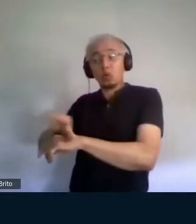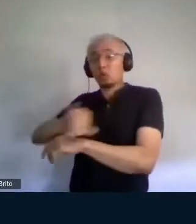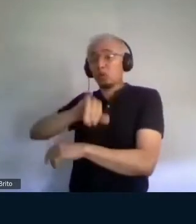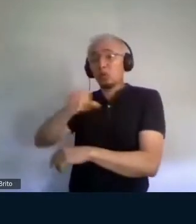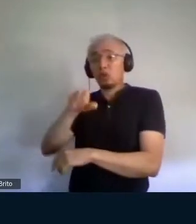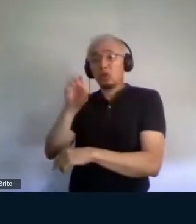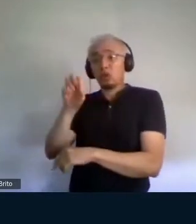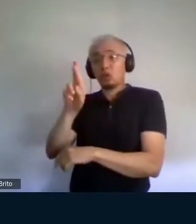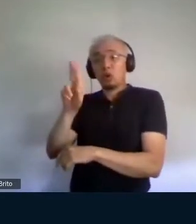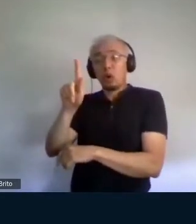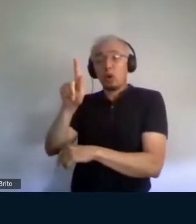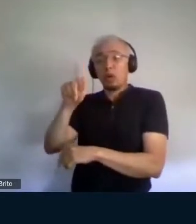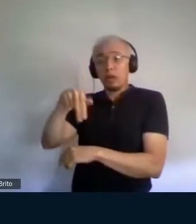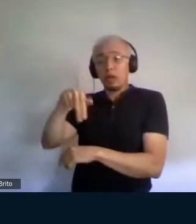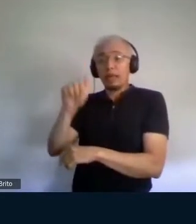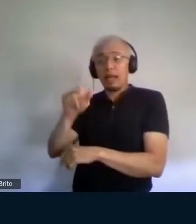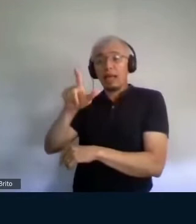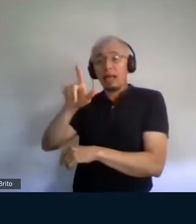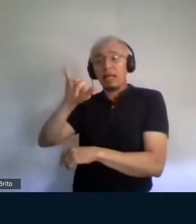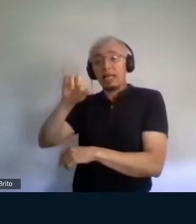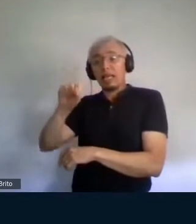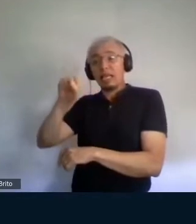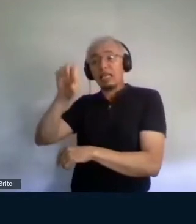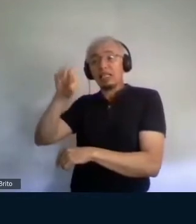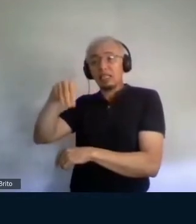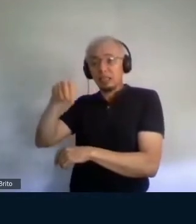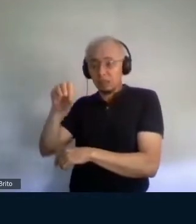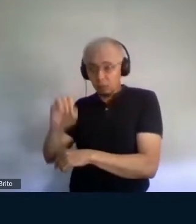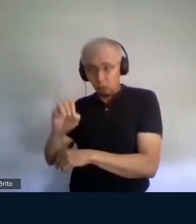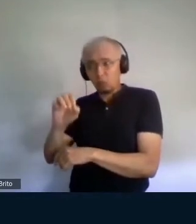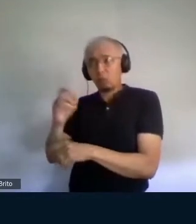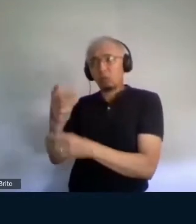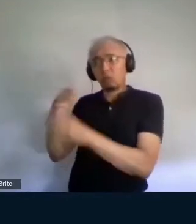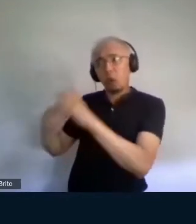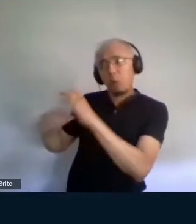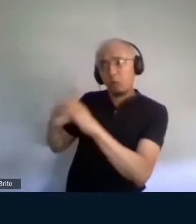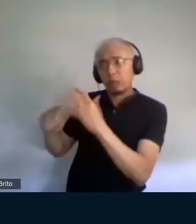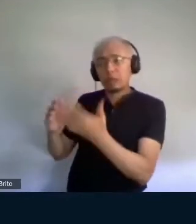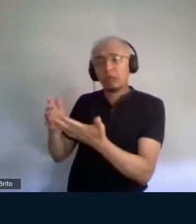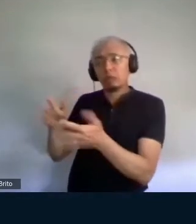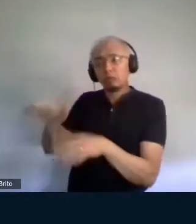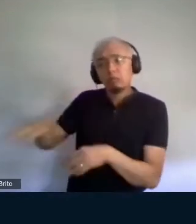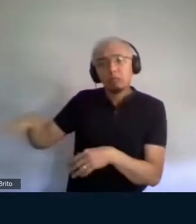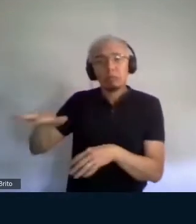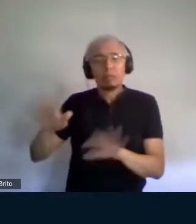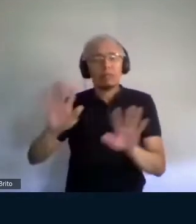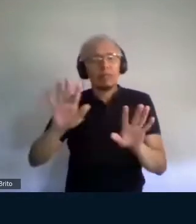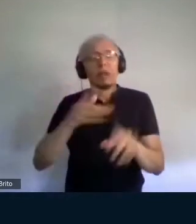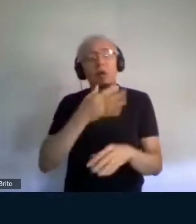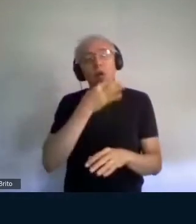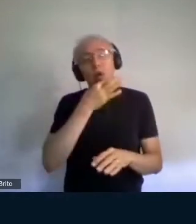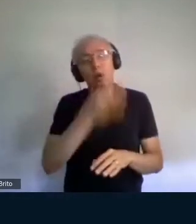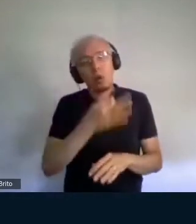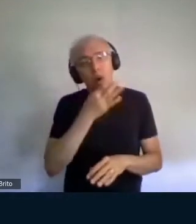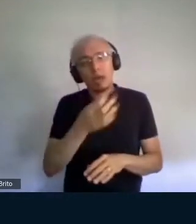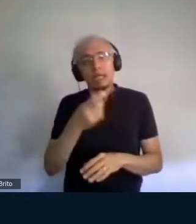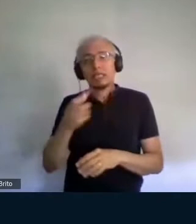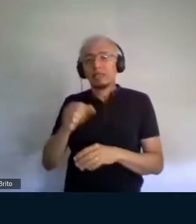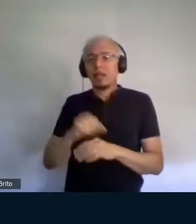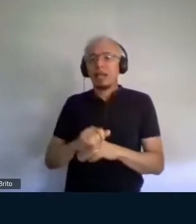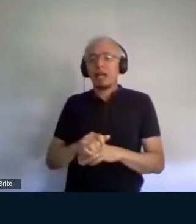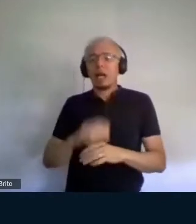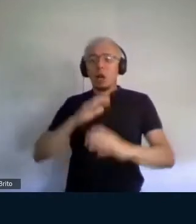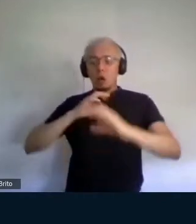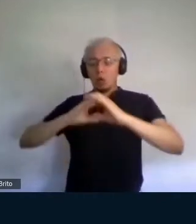de comunicação no sentido mais abrangente. Então, eu sugiro que toda vez que você fala em comunicação ou comunicar,